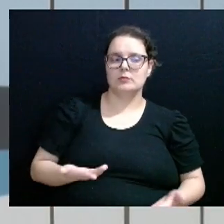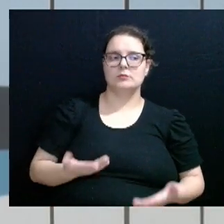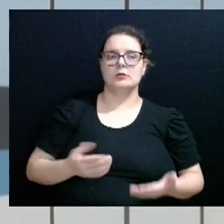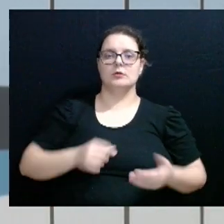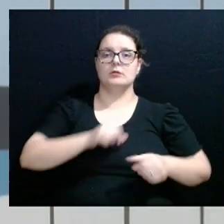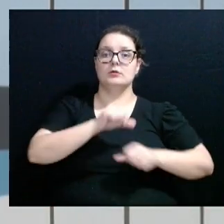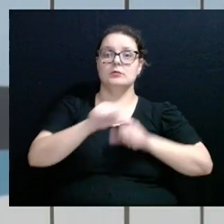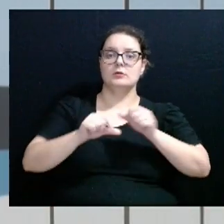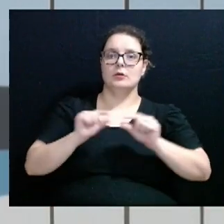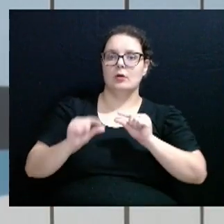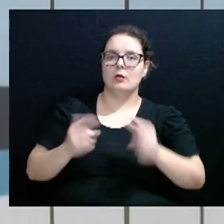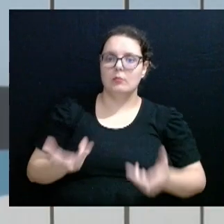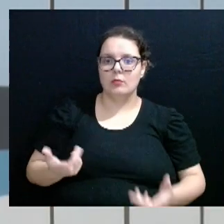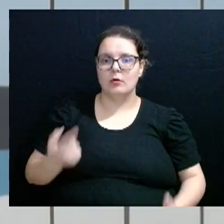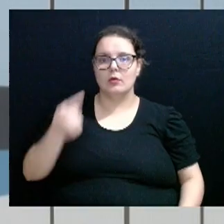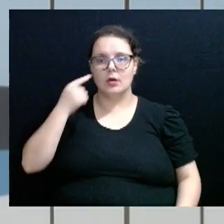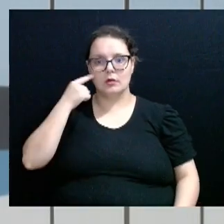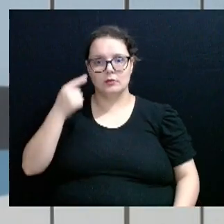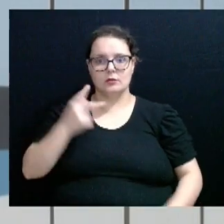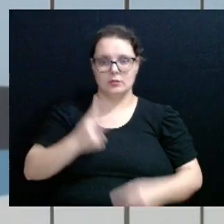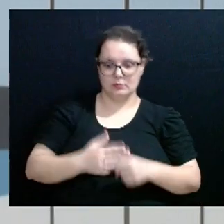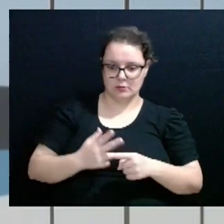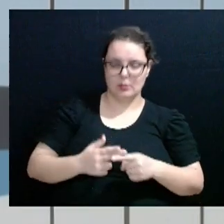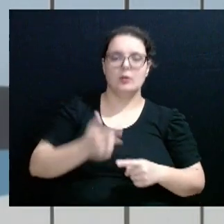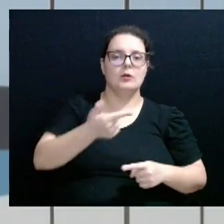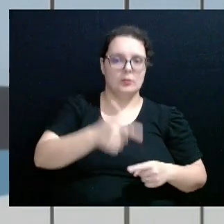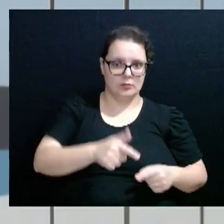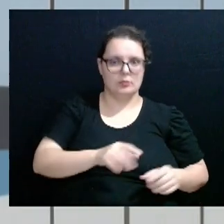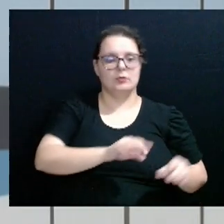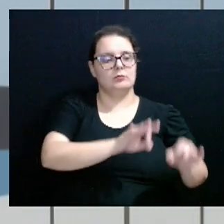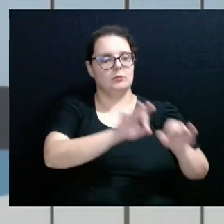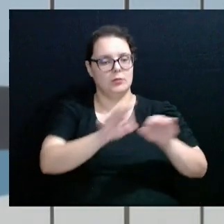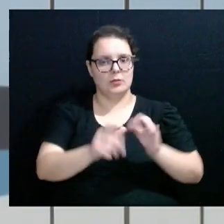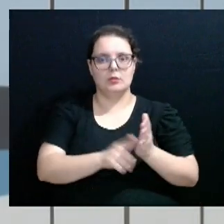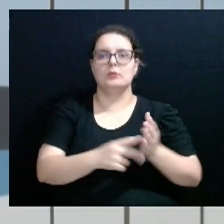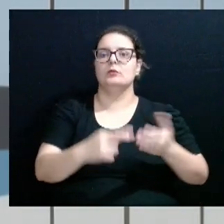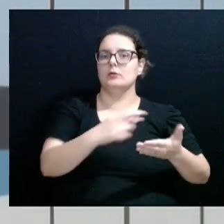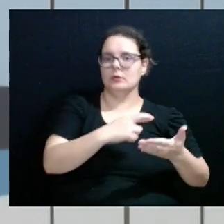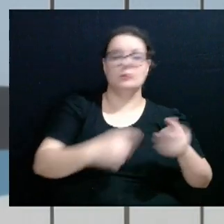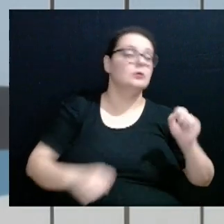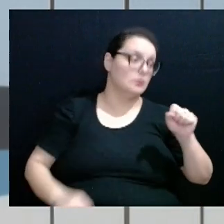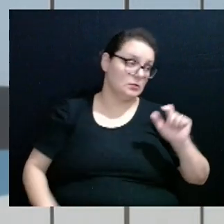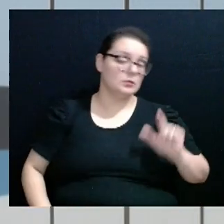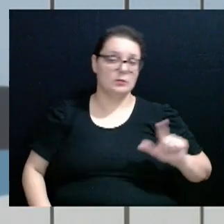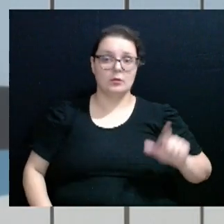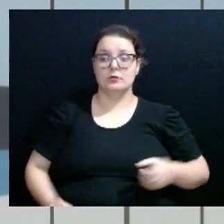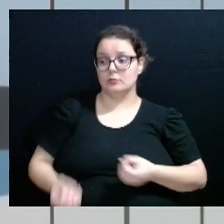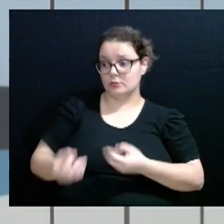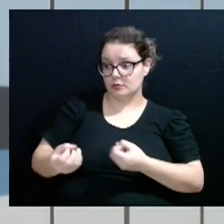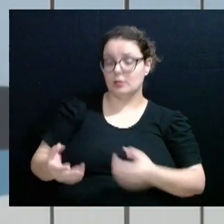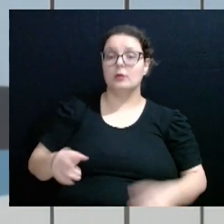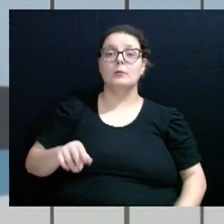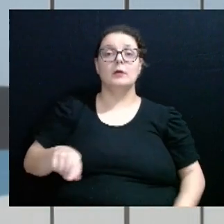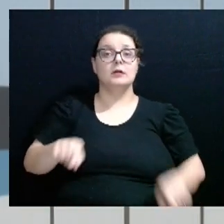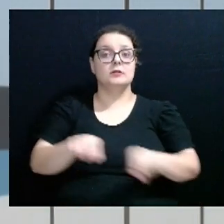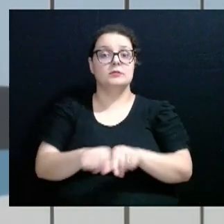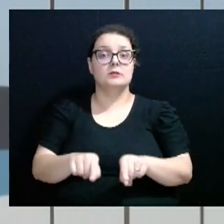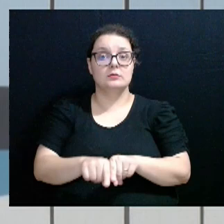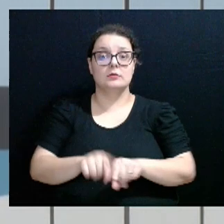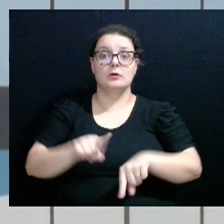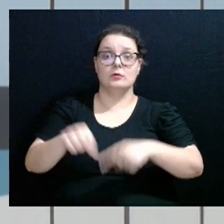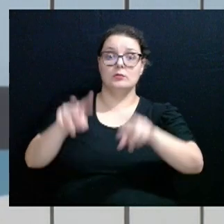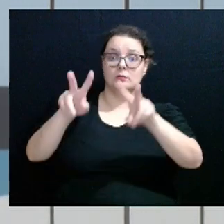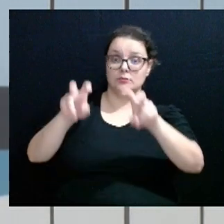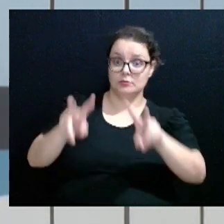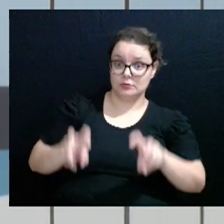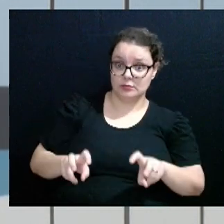linha editorial, continuamos cobrindo isso, jornalismo investigativo, de dados, mas a gente procurou trazer outros temas que façam